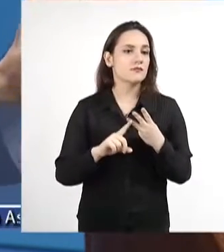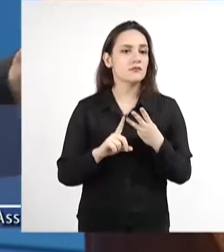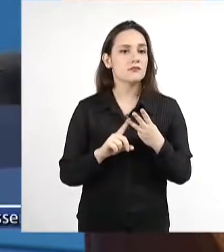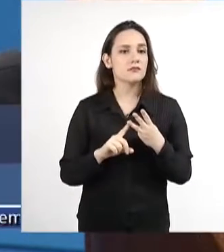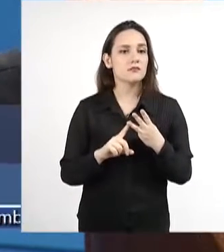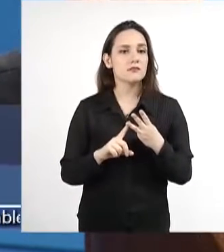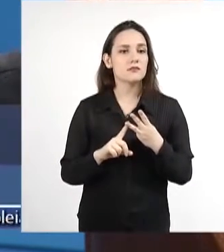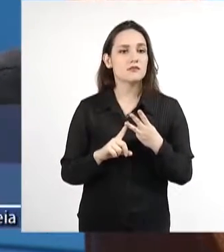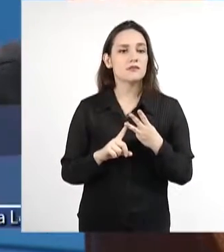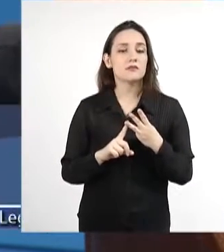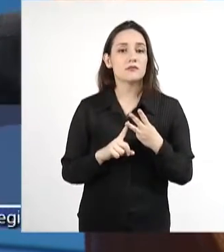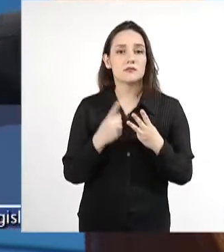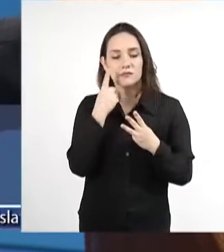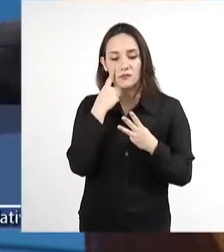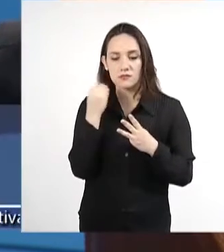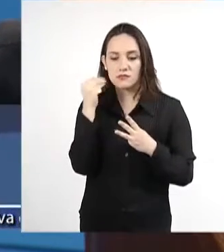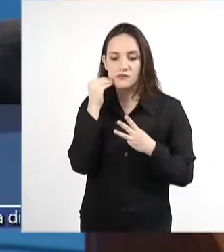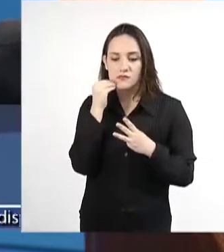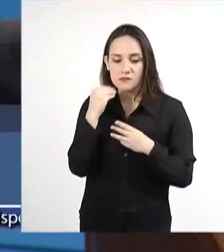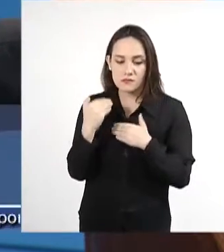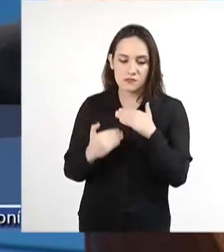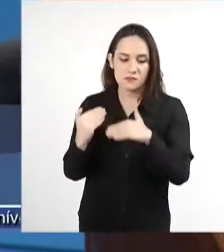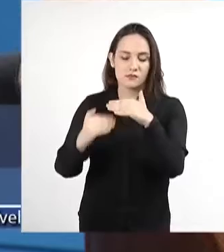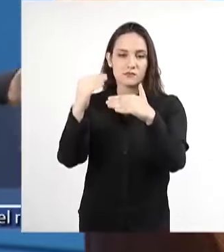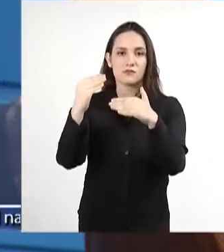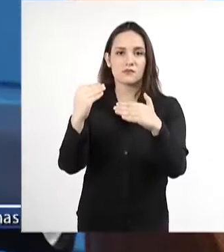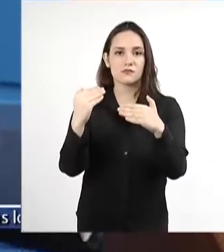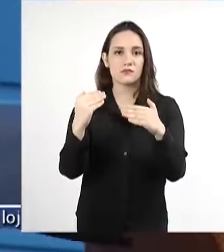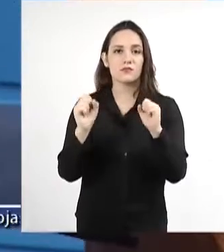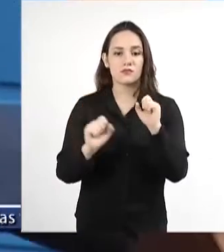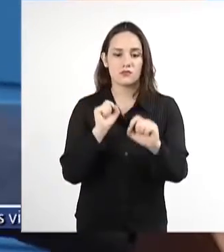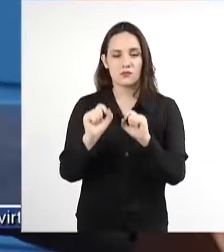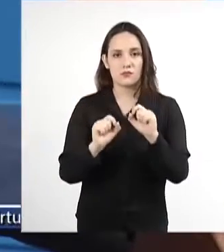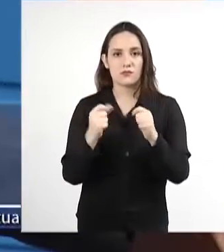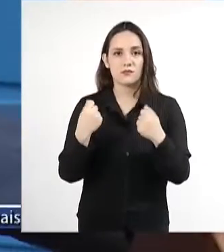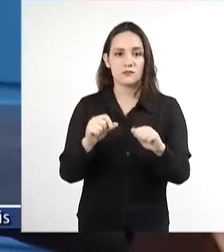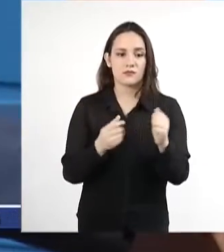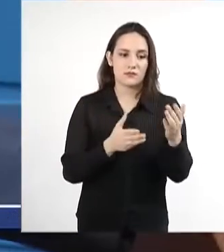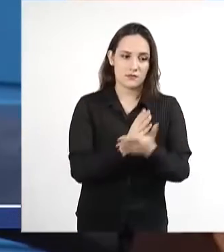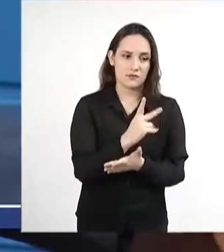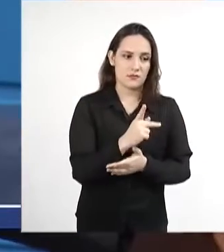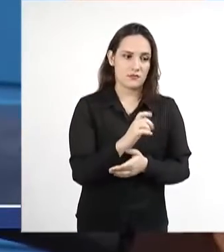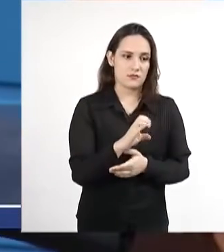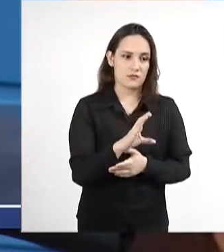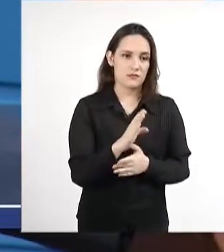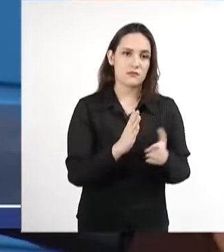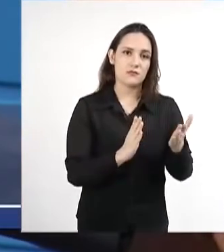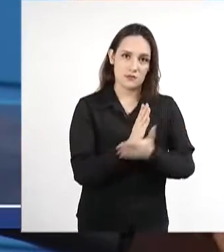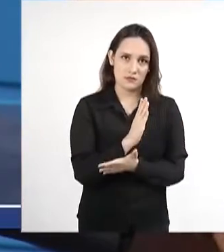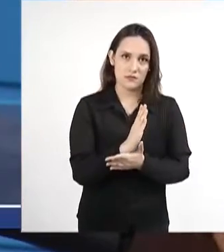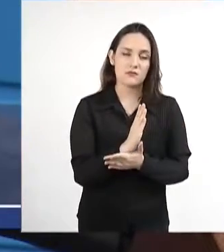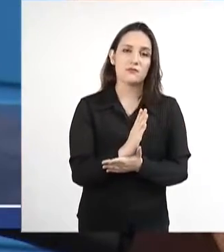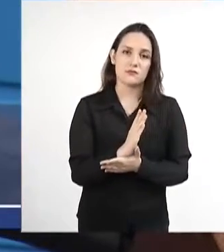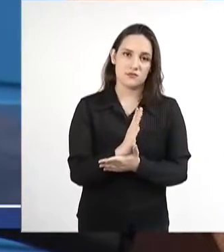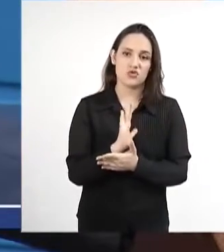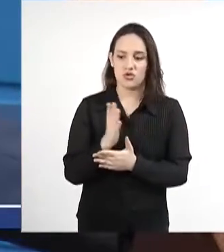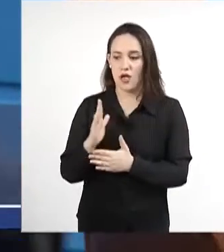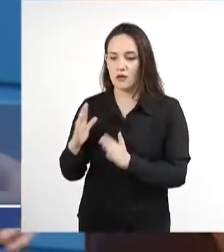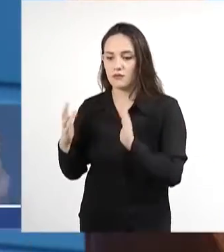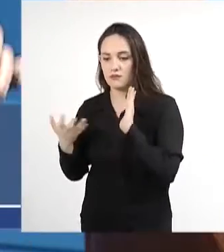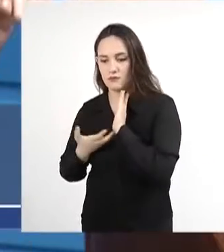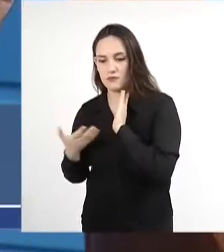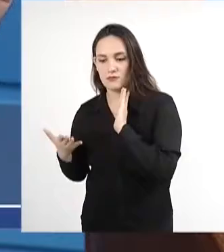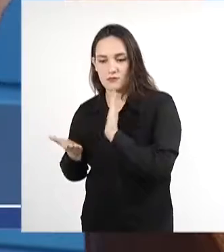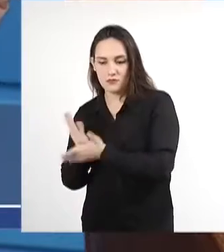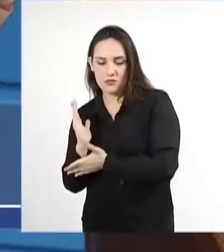pudesse avançar em dois aspectos. Primeiro, aprovando a PEC principal, que já veio aprovada da Câmara Federal.